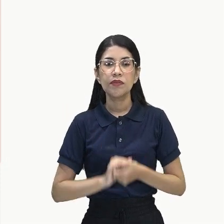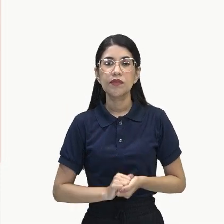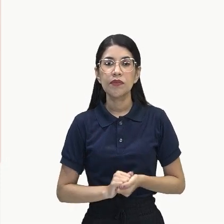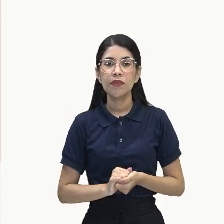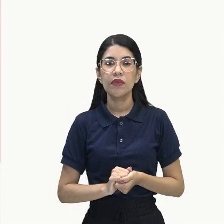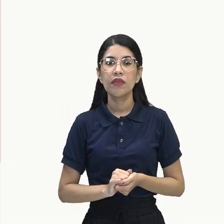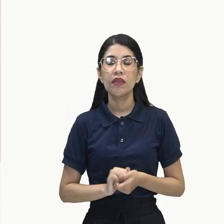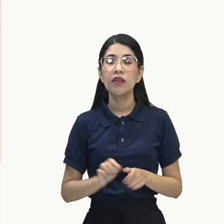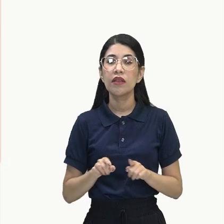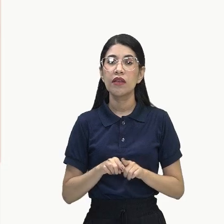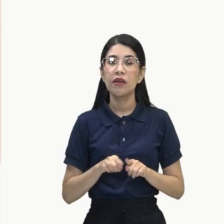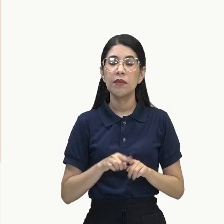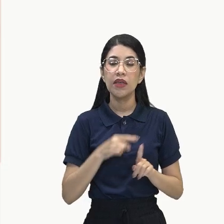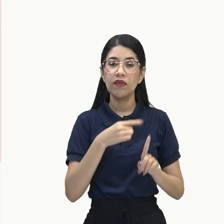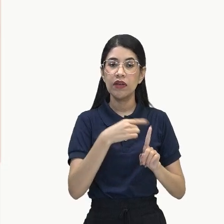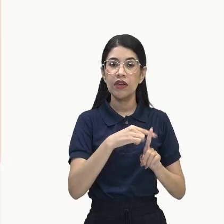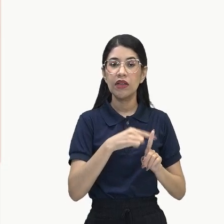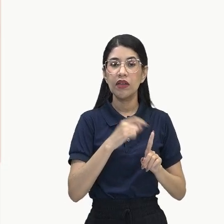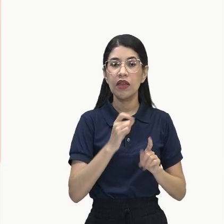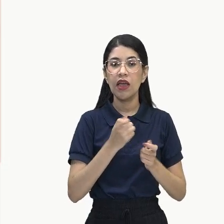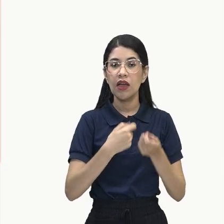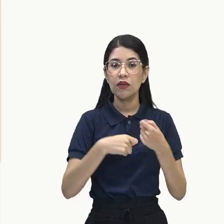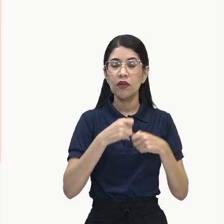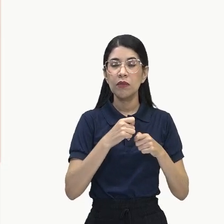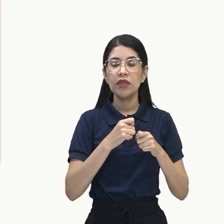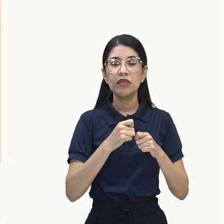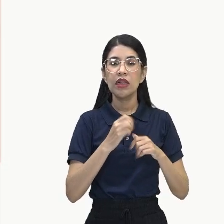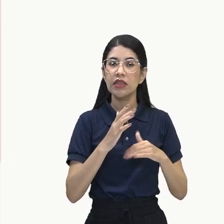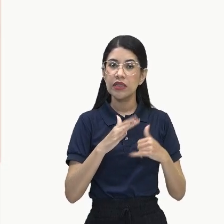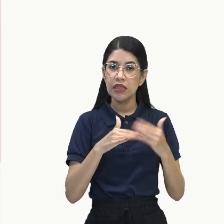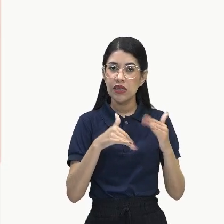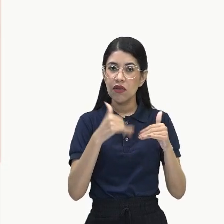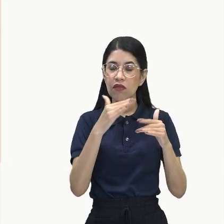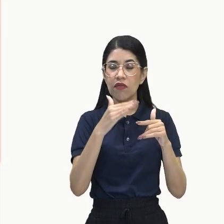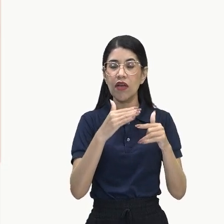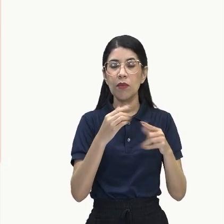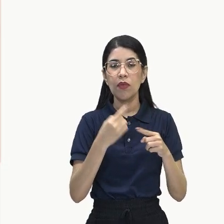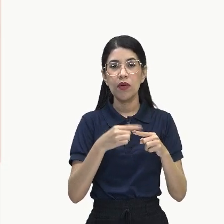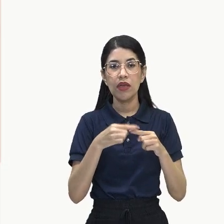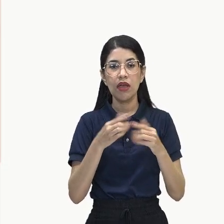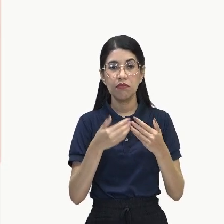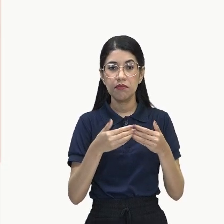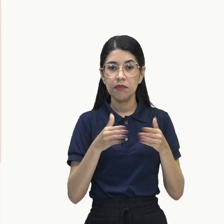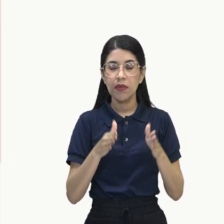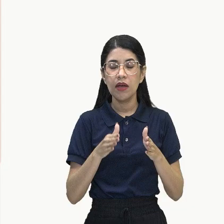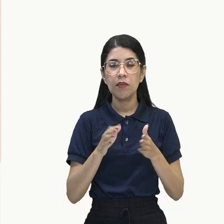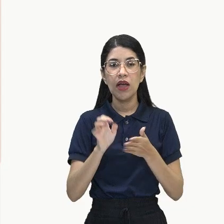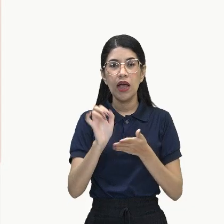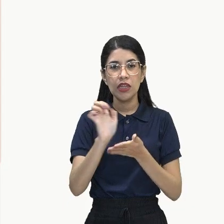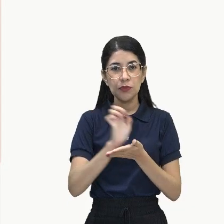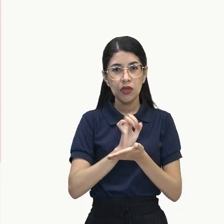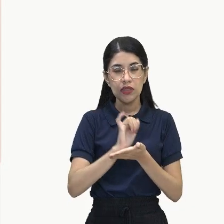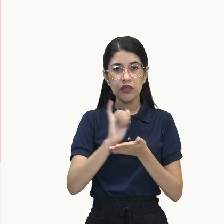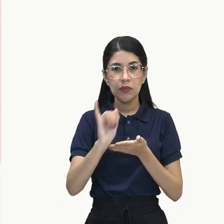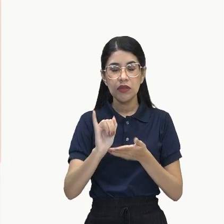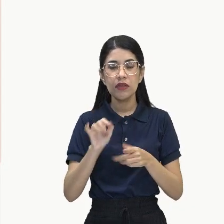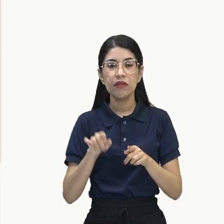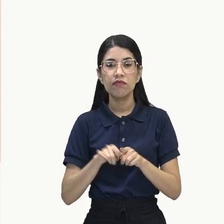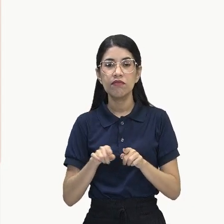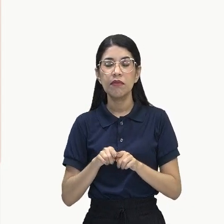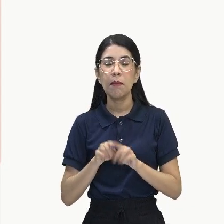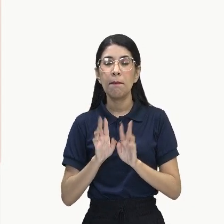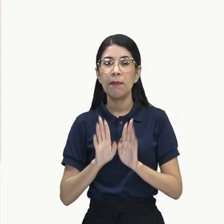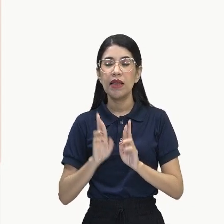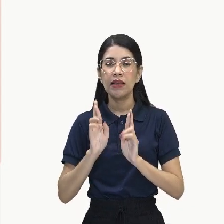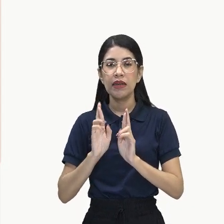como vantagem, as economias crescem com a abertura do comércio mundial, as economias vão crescendo, mas elas crescem